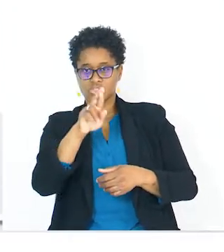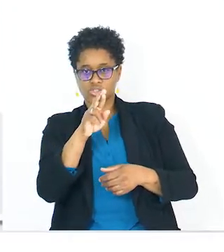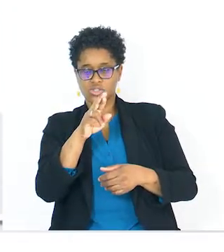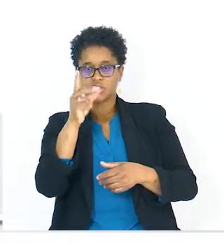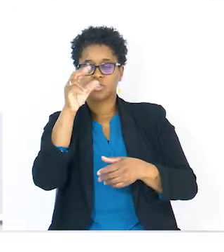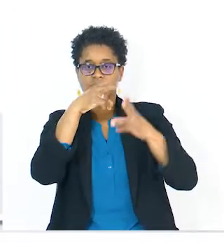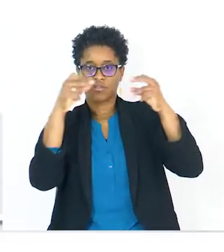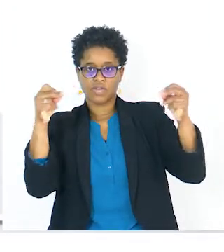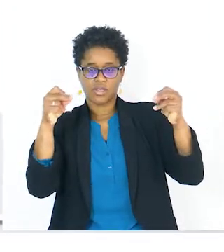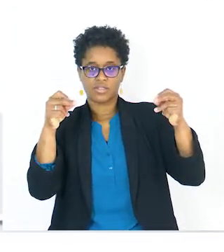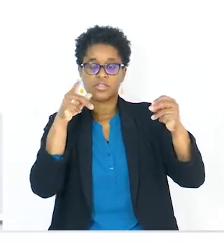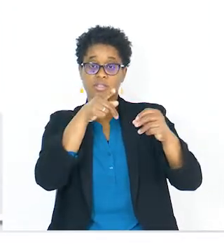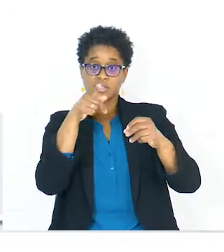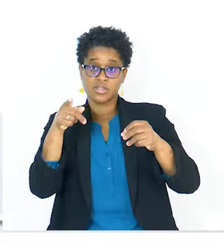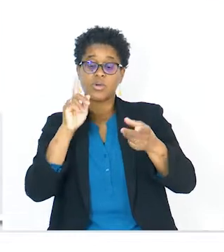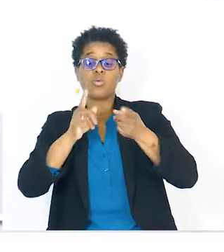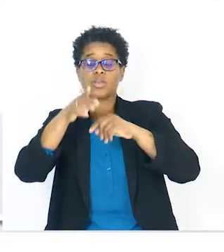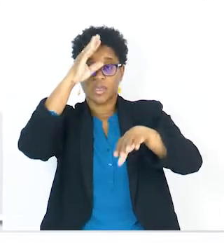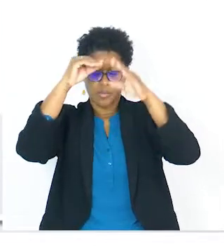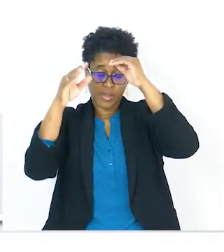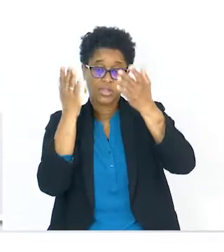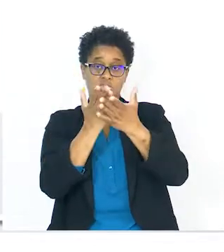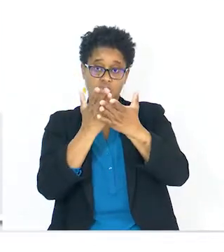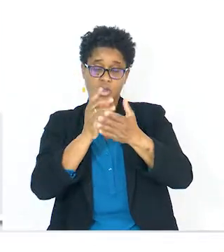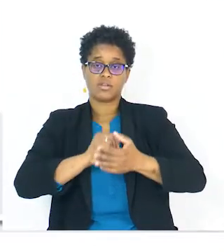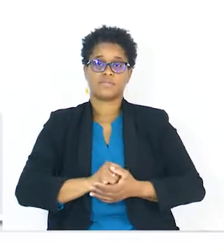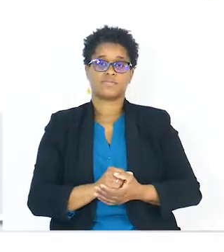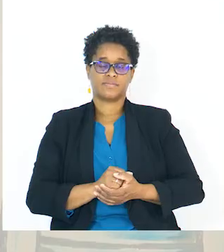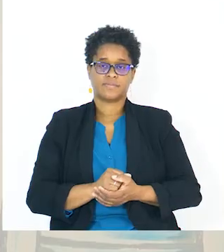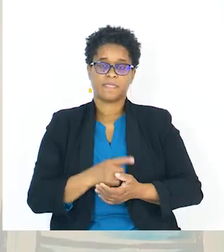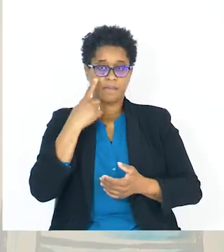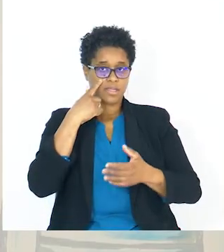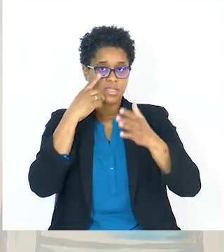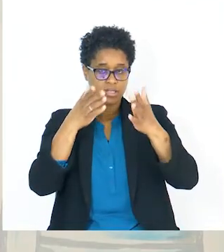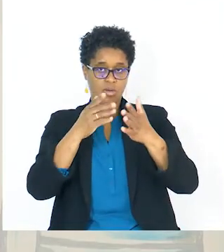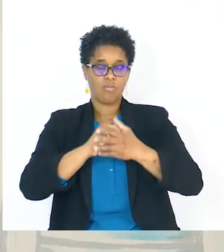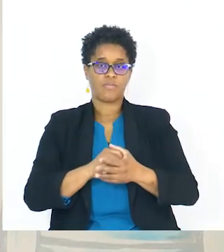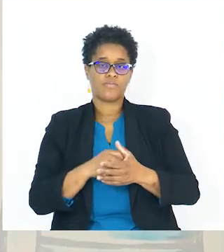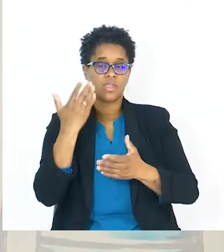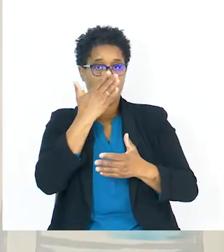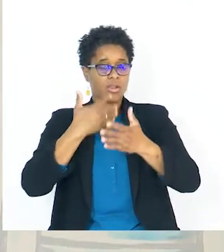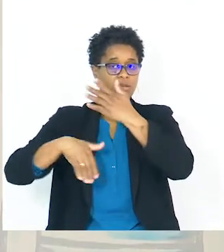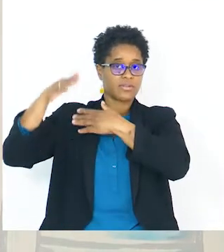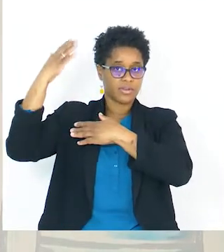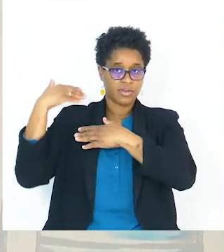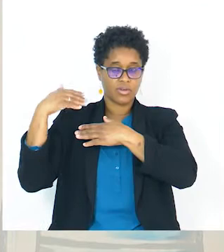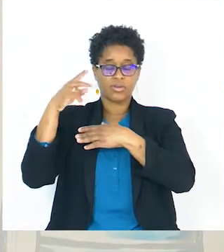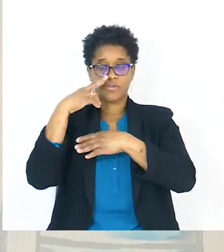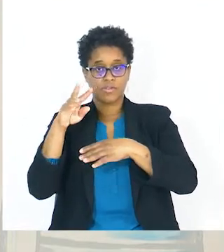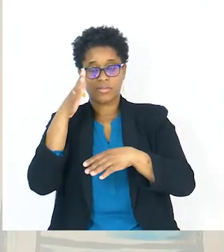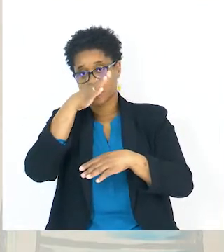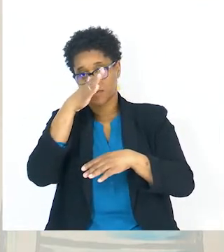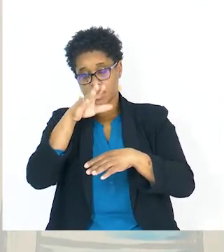nas afirmações que indicam o que se aprende na escola. Prestem bem atenção. Na aula anterior,